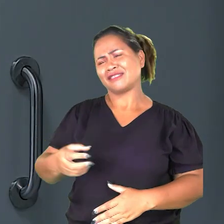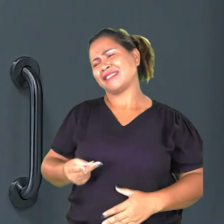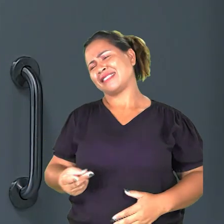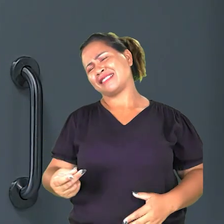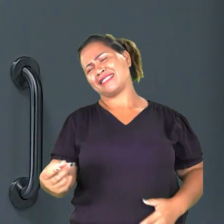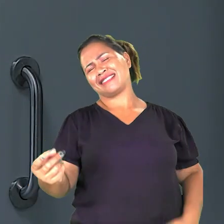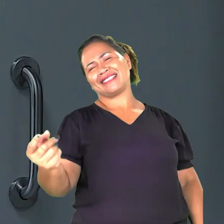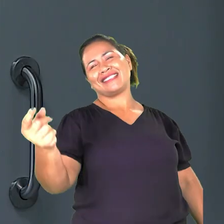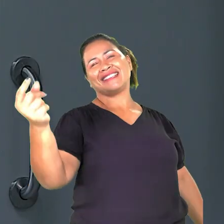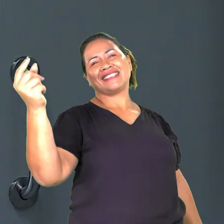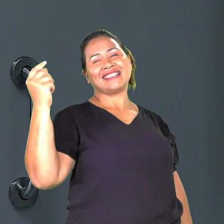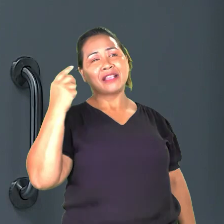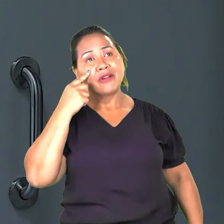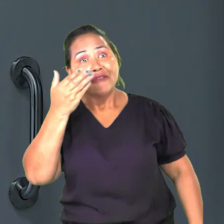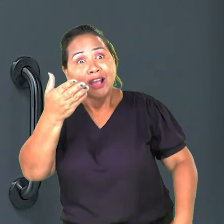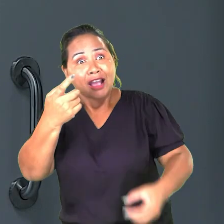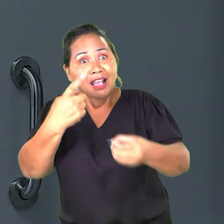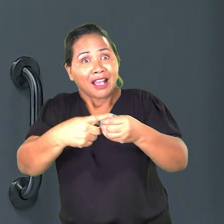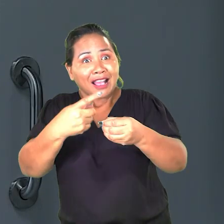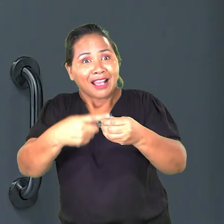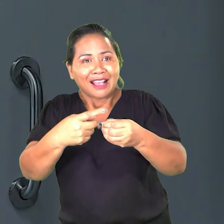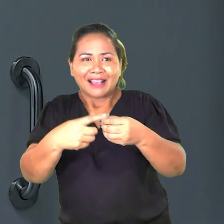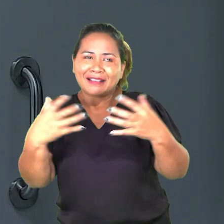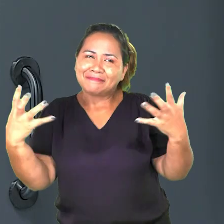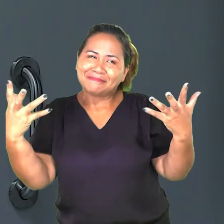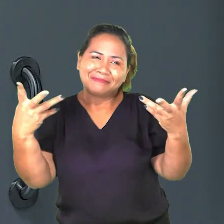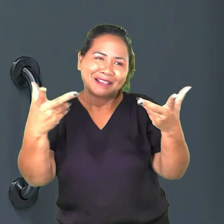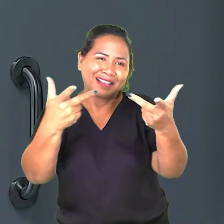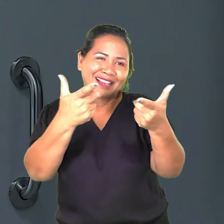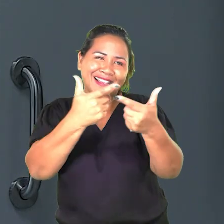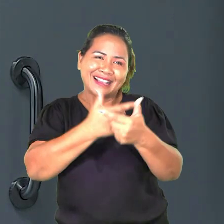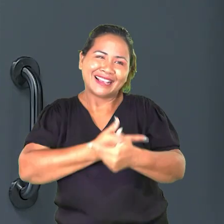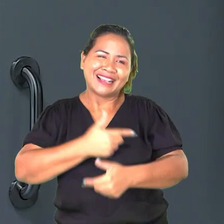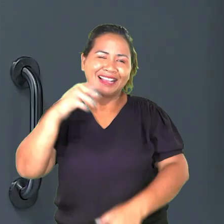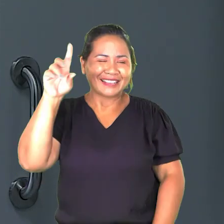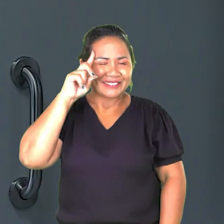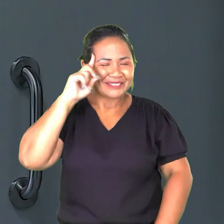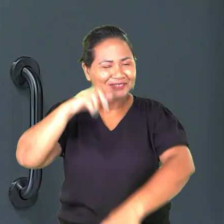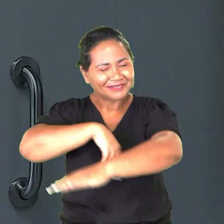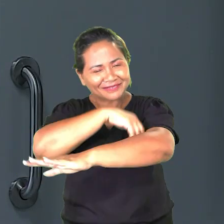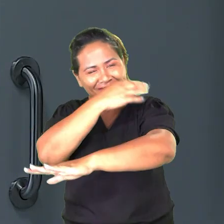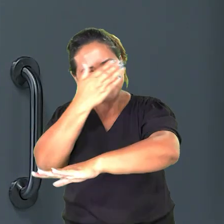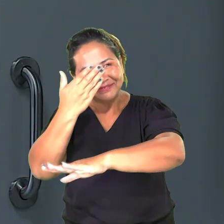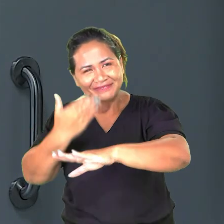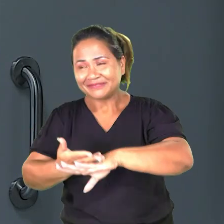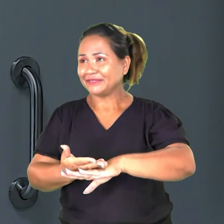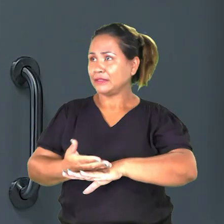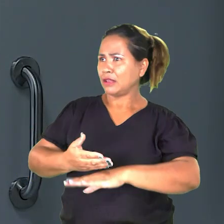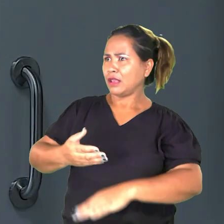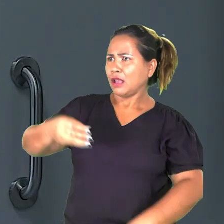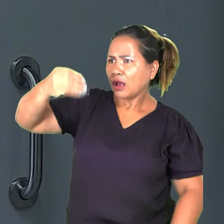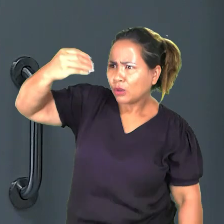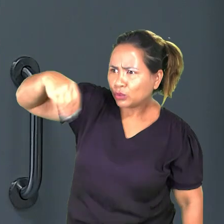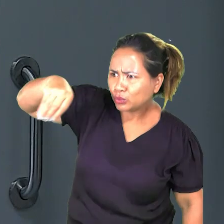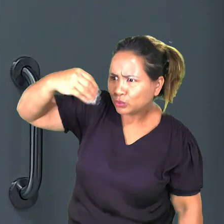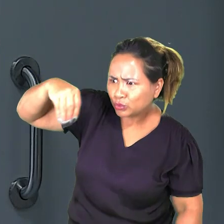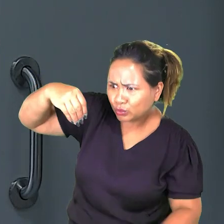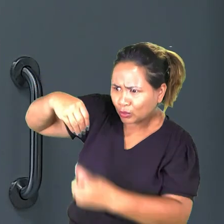Antônio, casai São Paulo com a glória. Rua de Martim Afonso, guiai-nos na